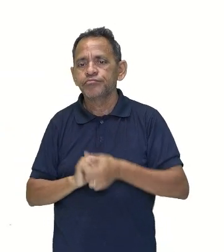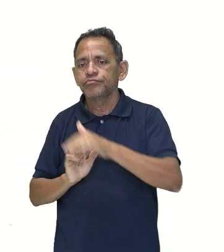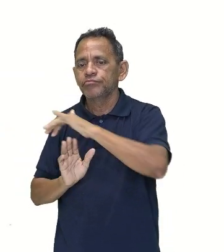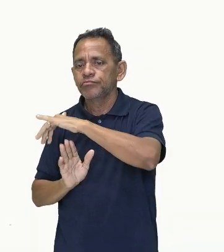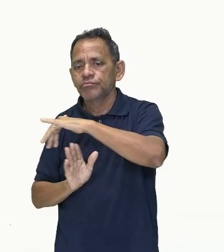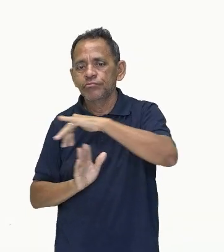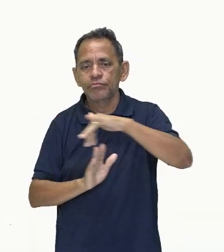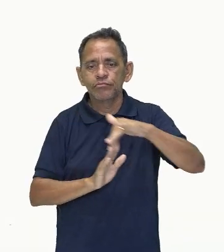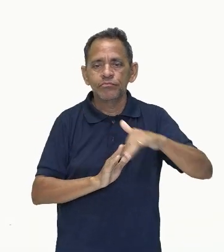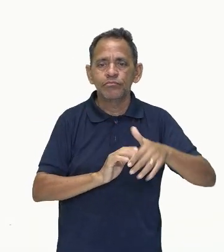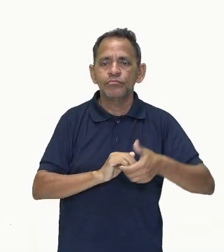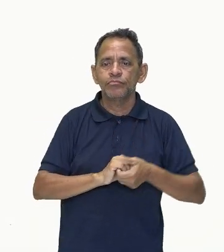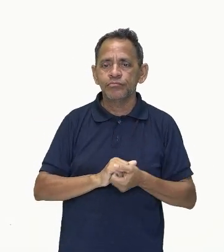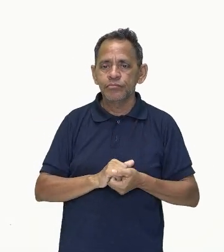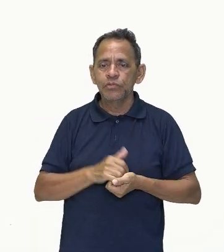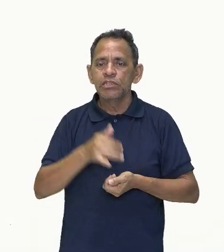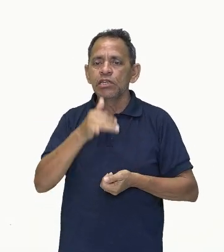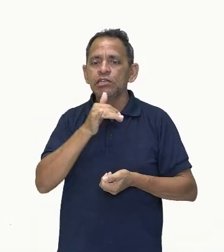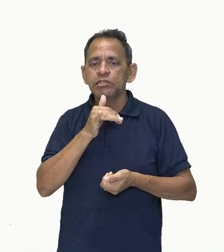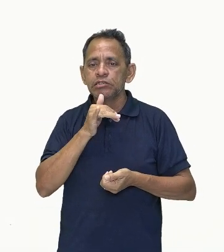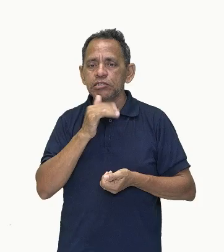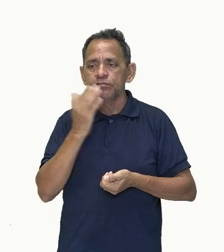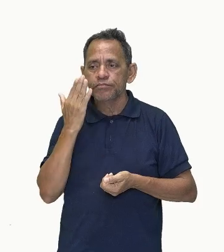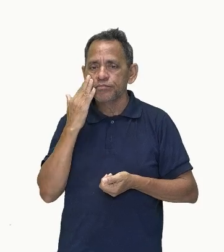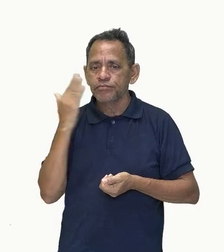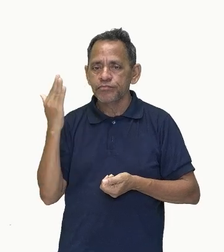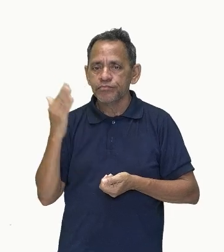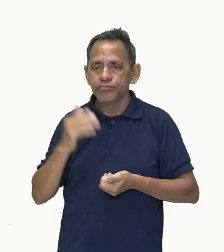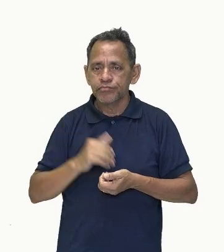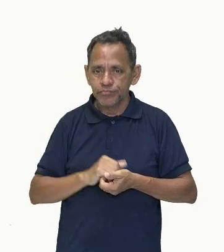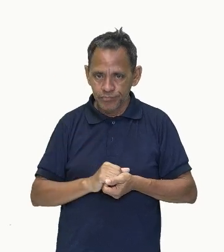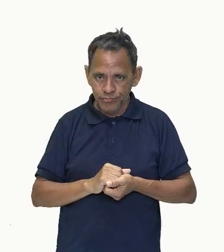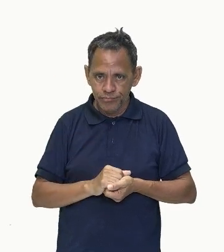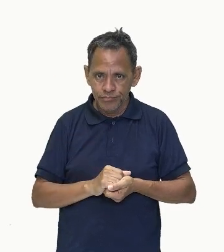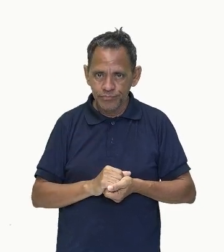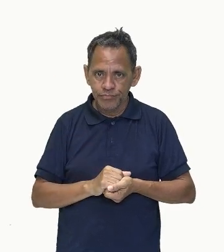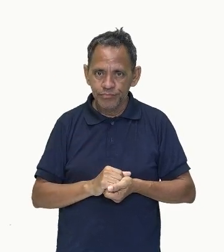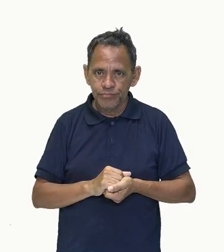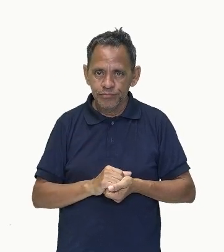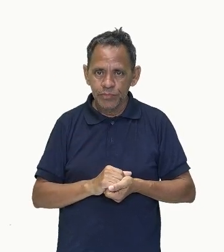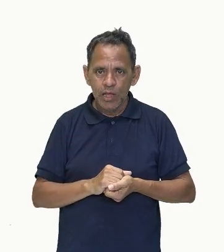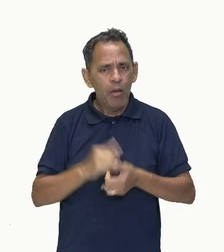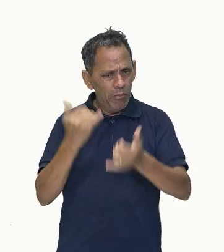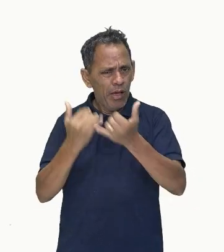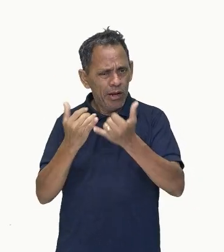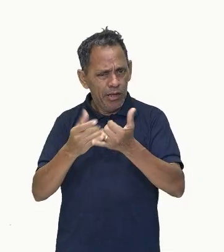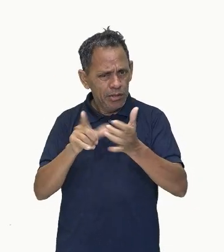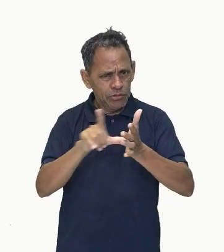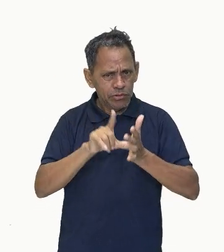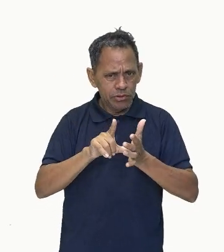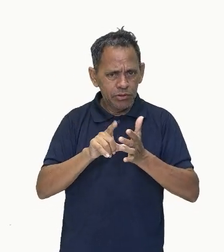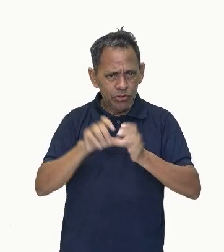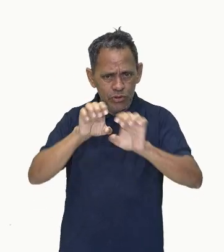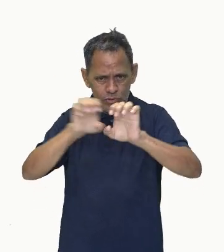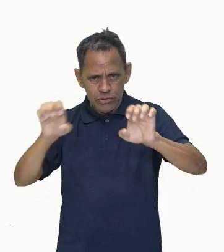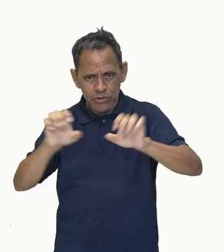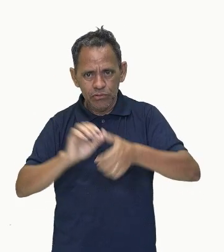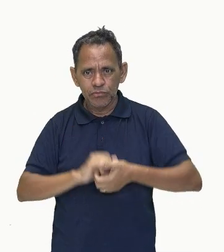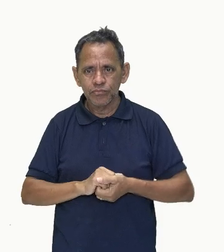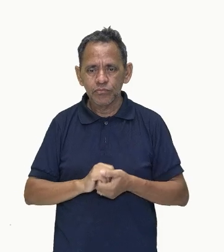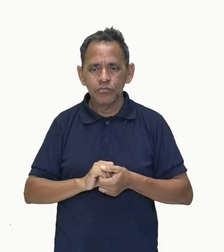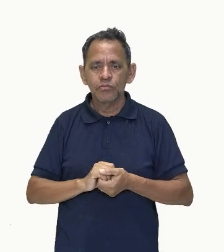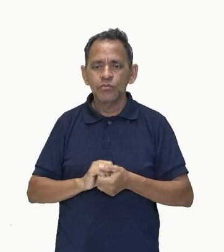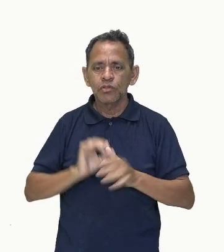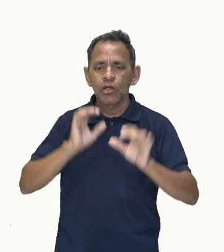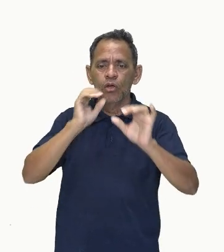um exemplozinho para a gente trabalhar, ó, bem parecido com o anterior. Calcule o comprimento da